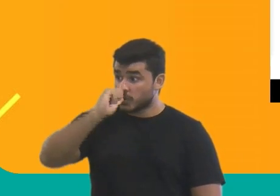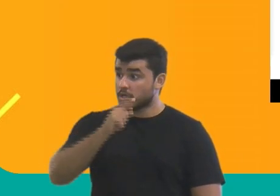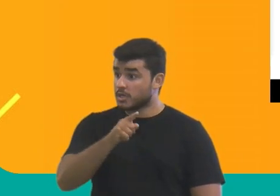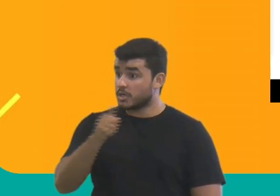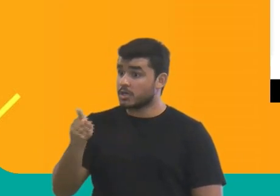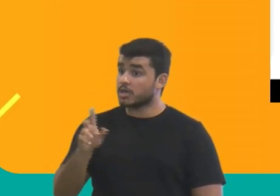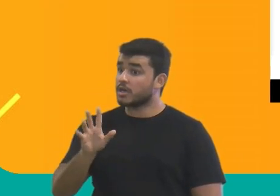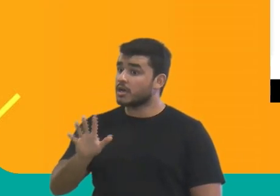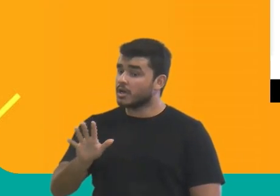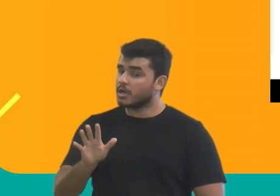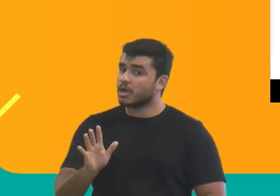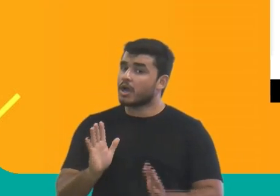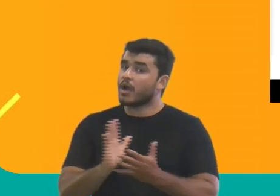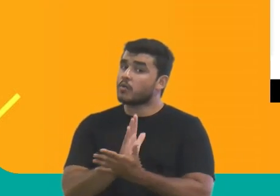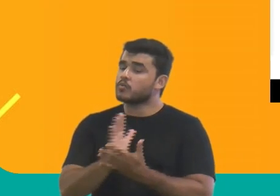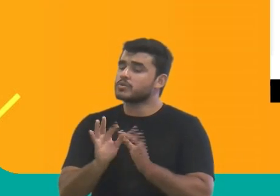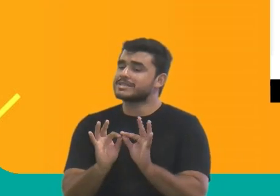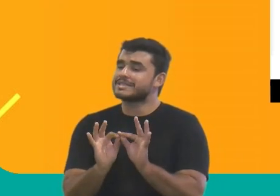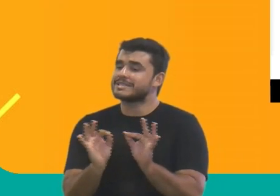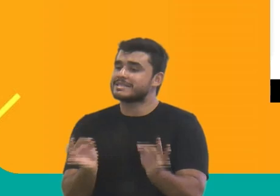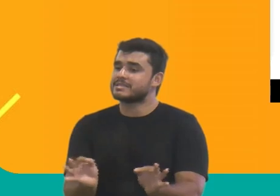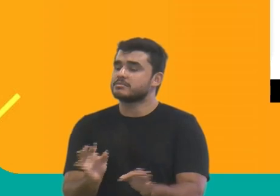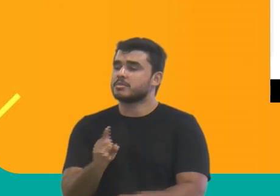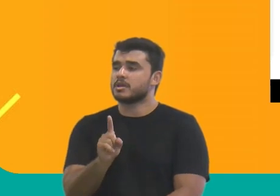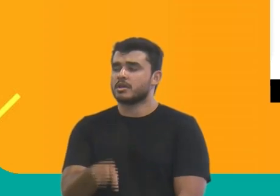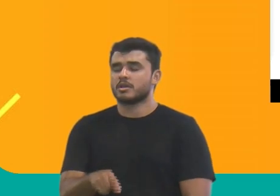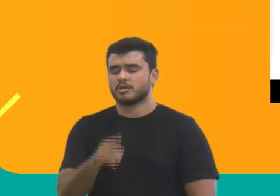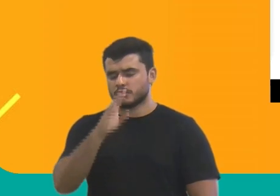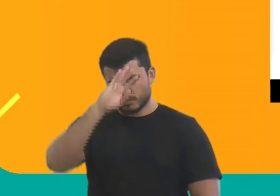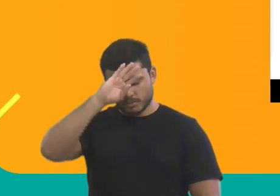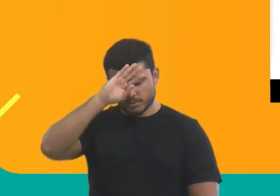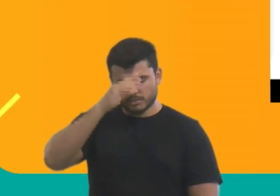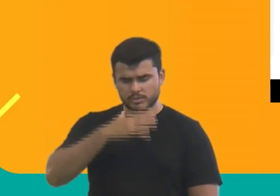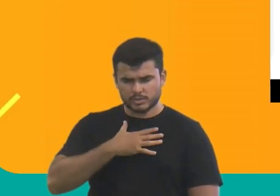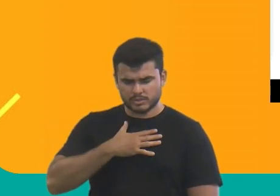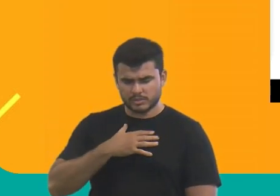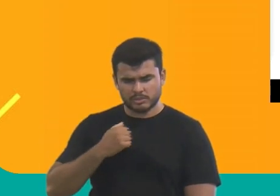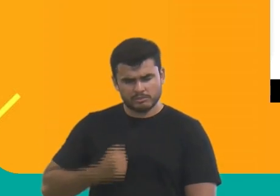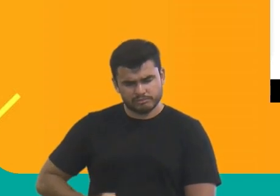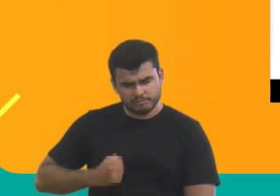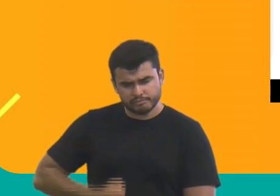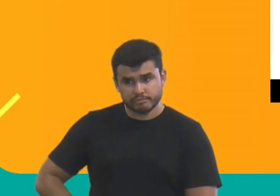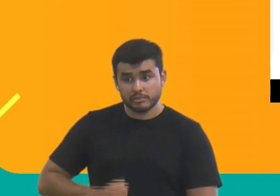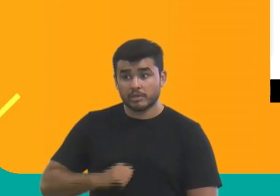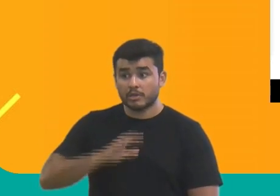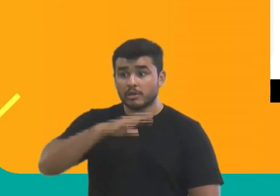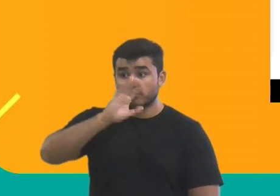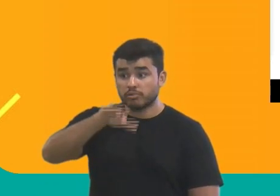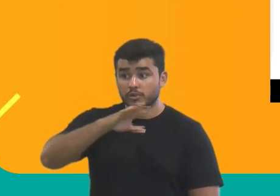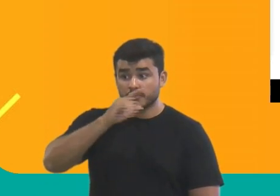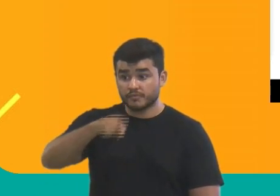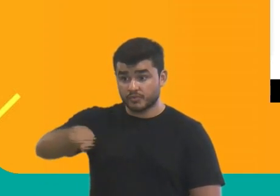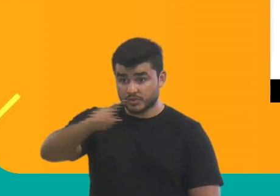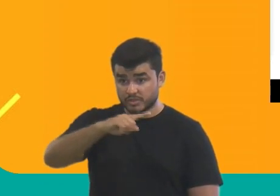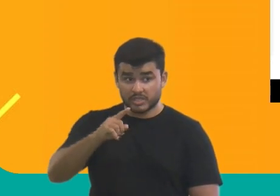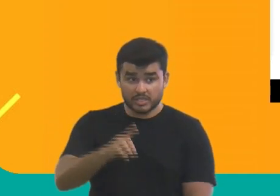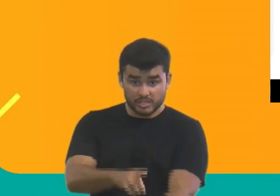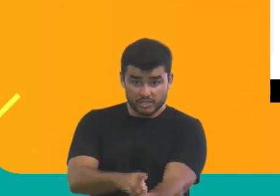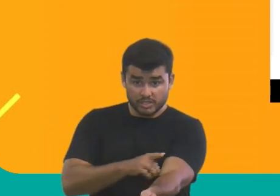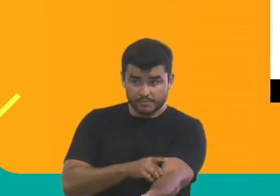casos leves de desidratação, sendo recomendado procurar um médico em caso grave. Ele também não deve ser ingerida por